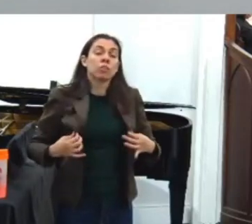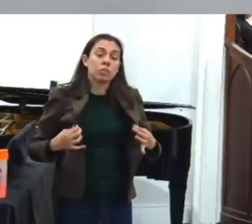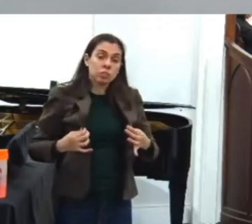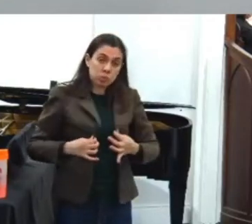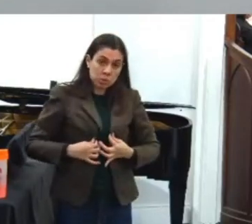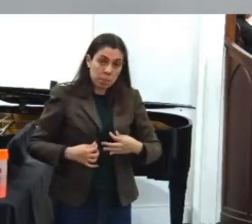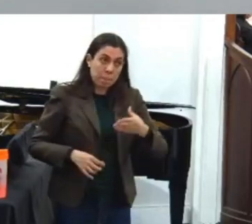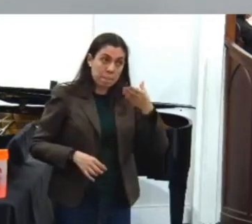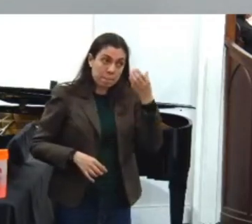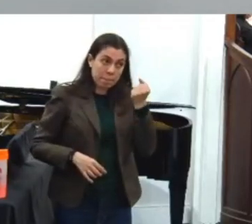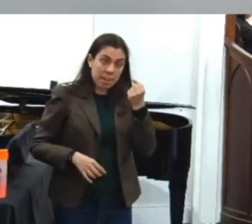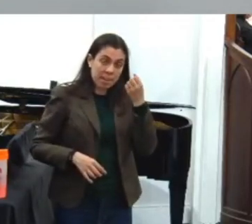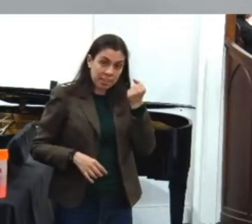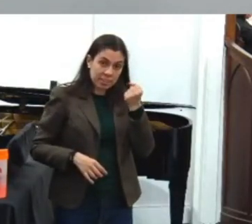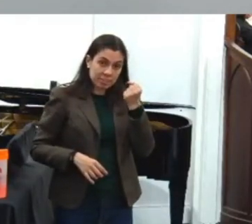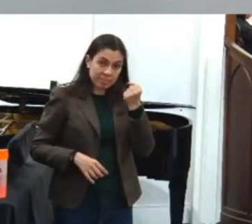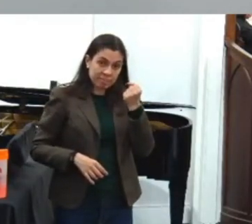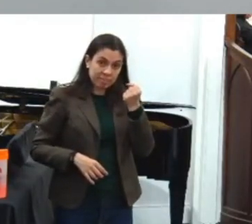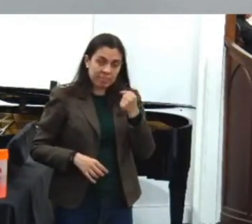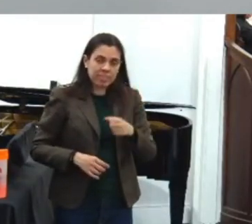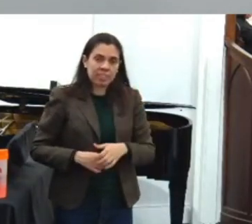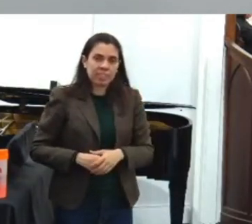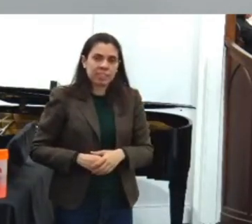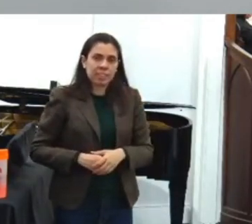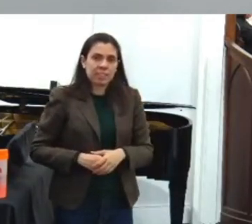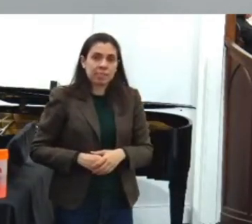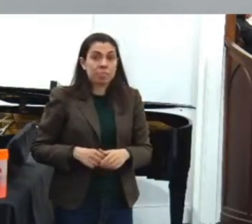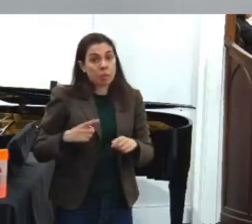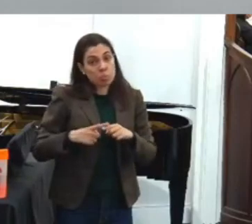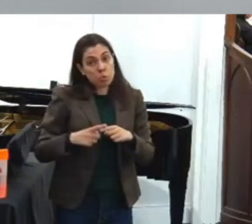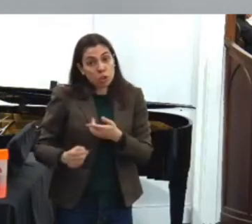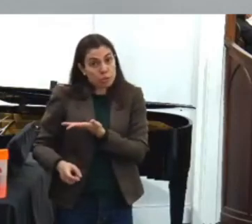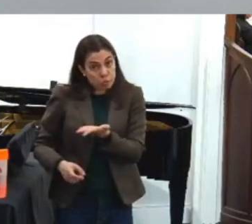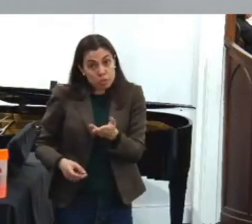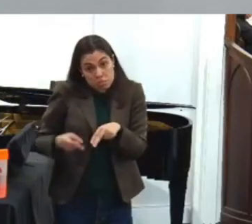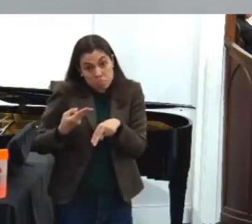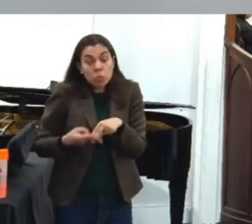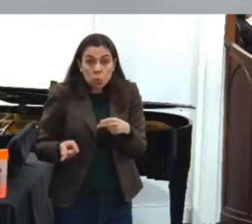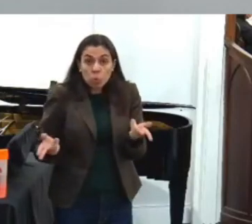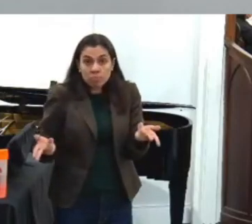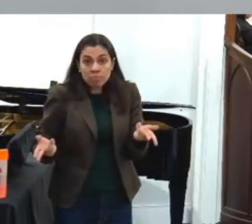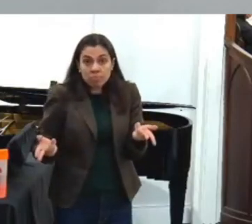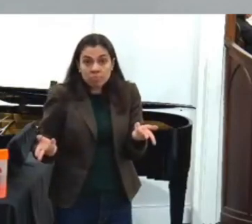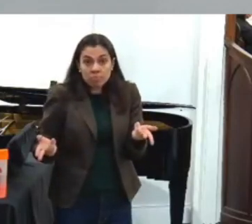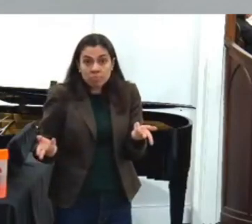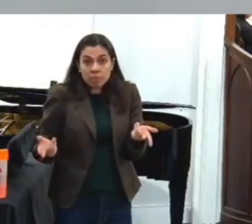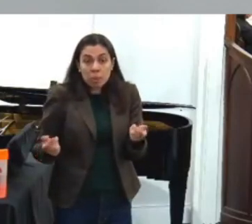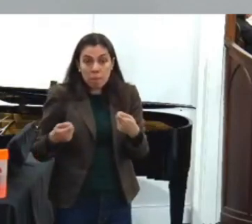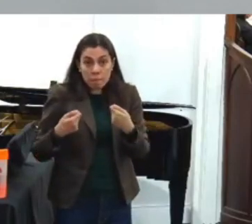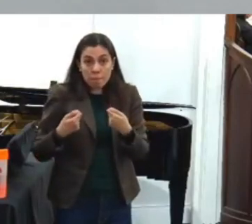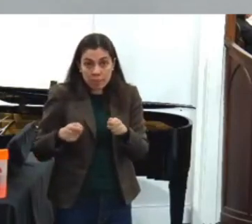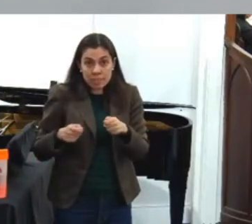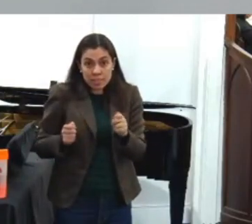vestiduras brancas, a fim de que a vergonha da sua nudez não fique evidente.